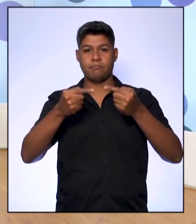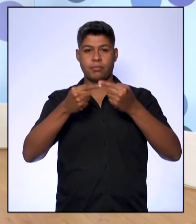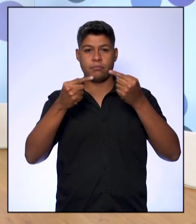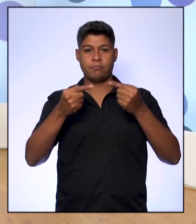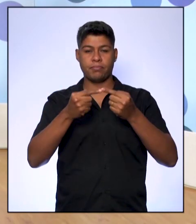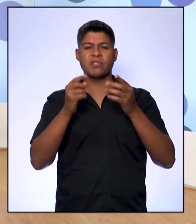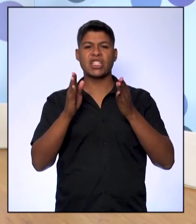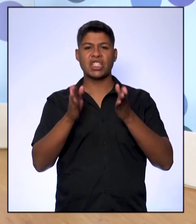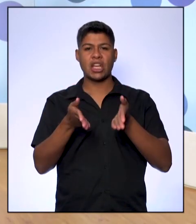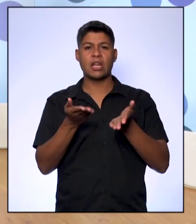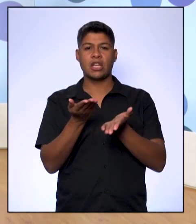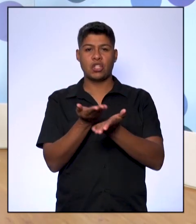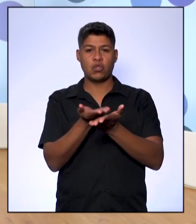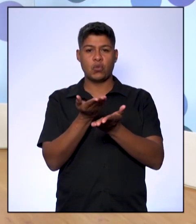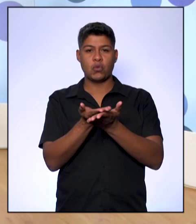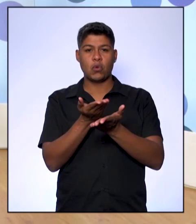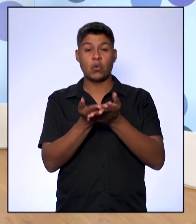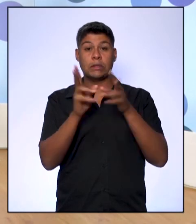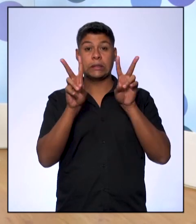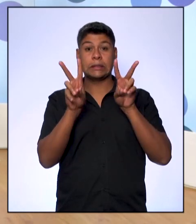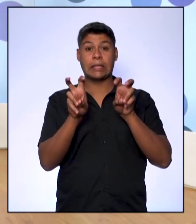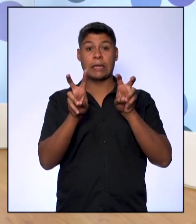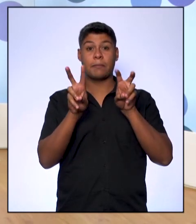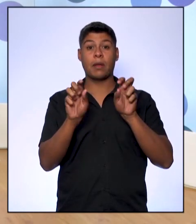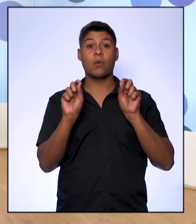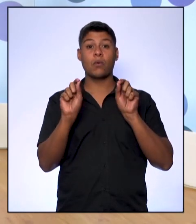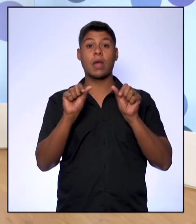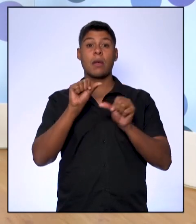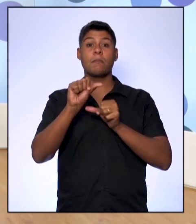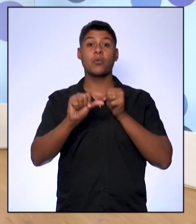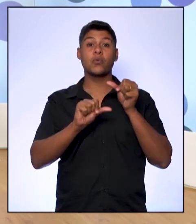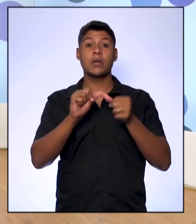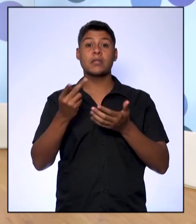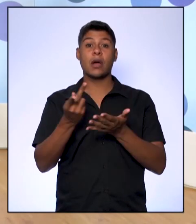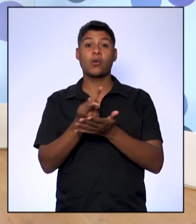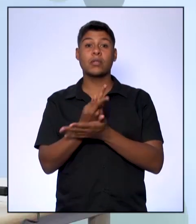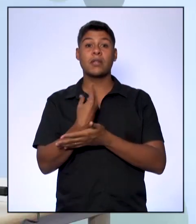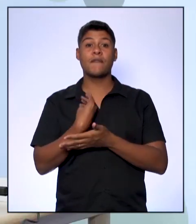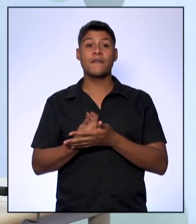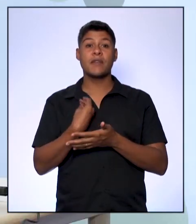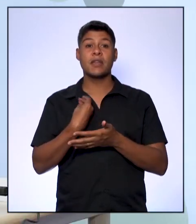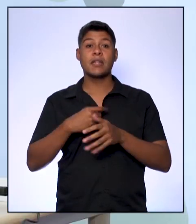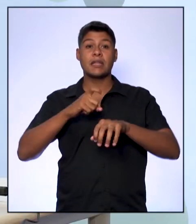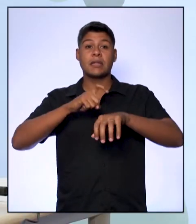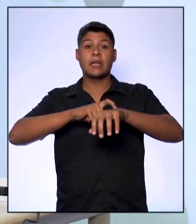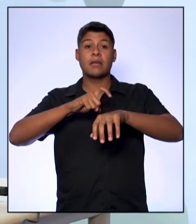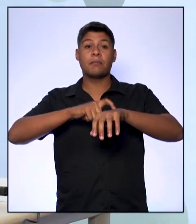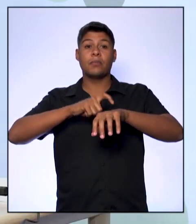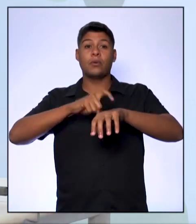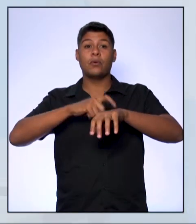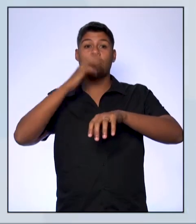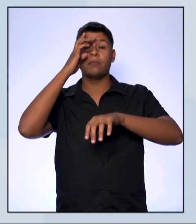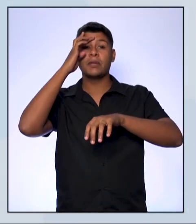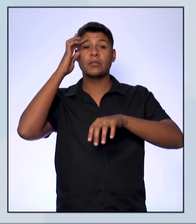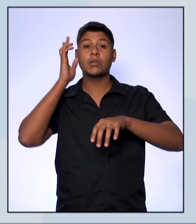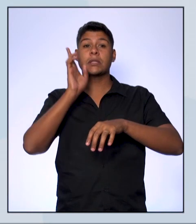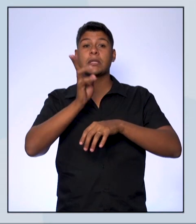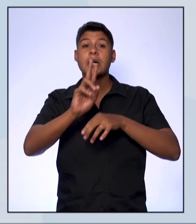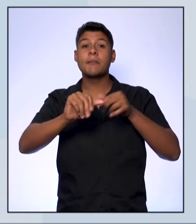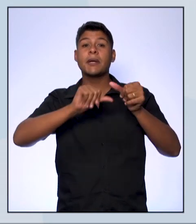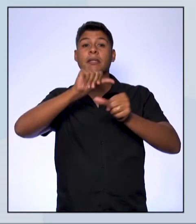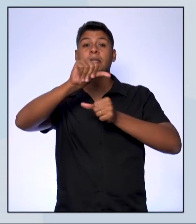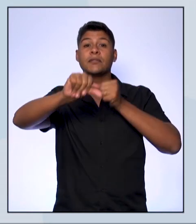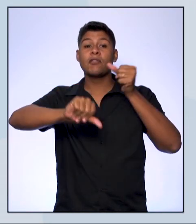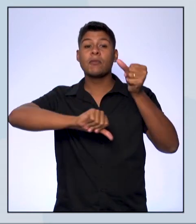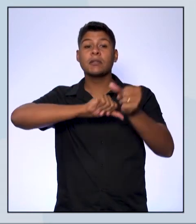você já deve ter estudado aí a temática nesse caso é a mudança que ocorre na vida com a passagem do tempo pessoas em constantes